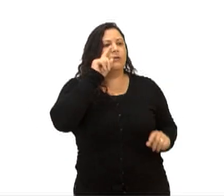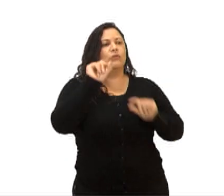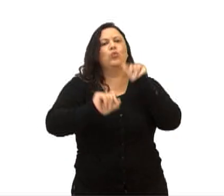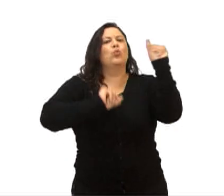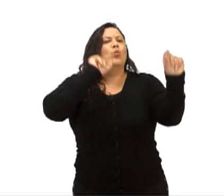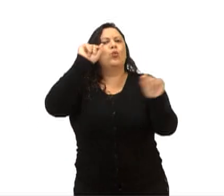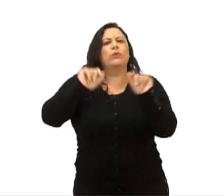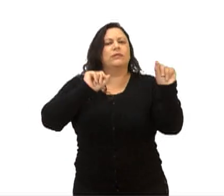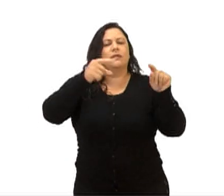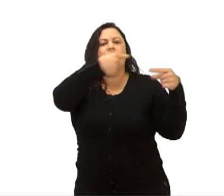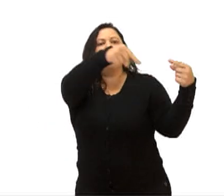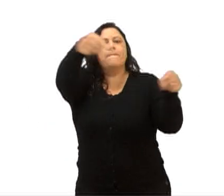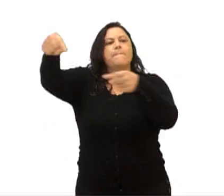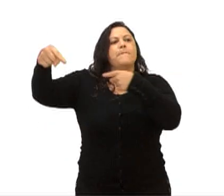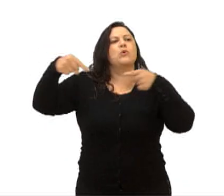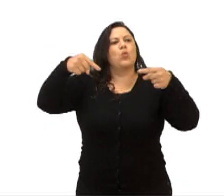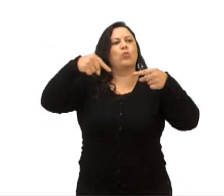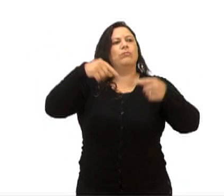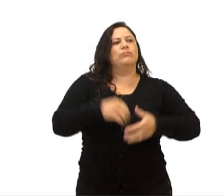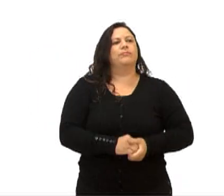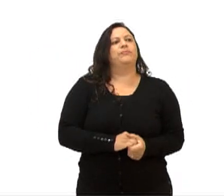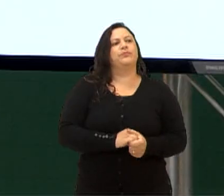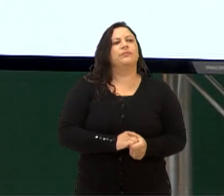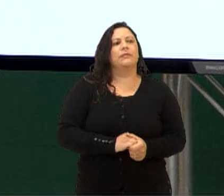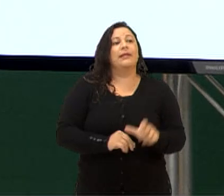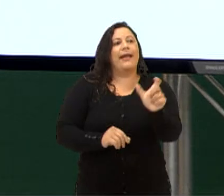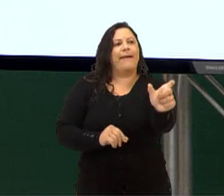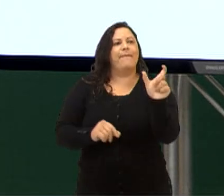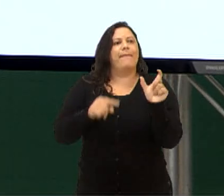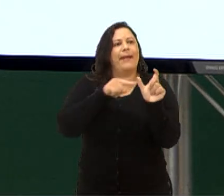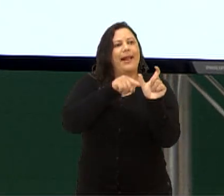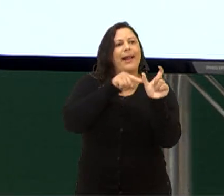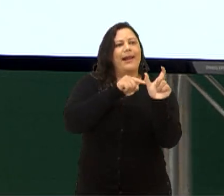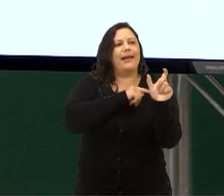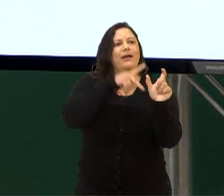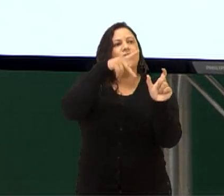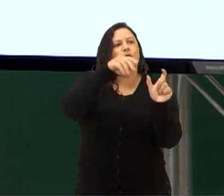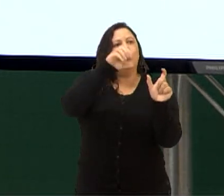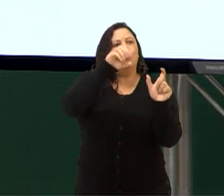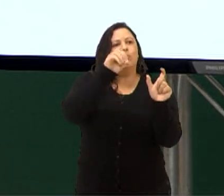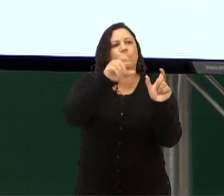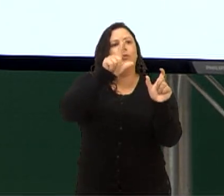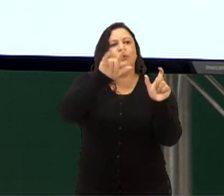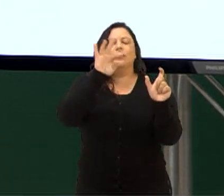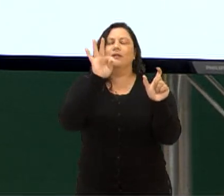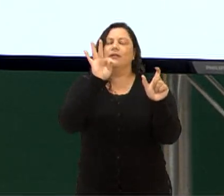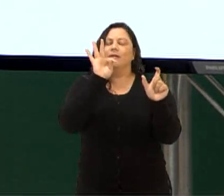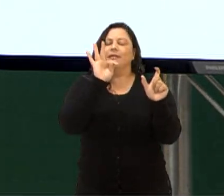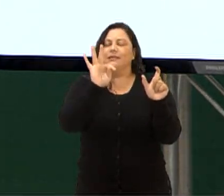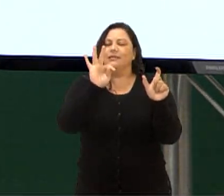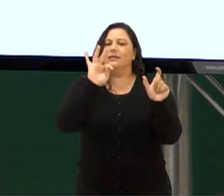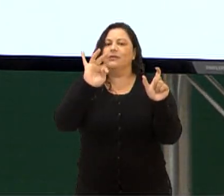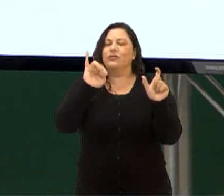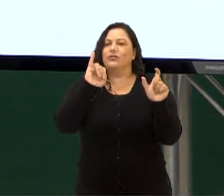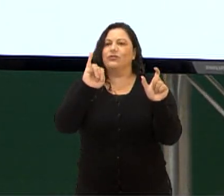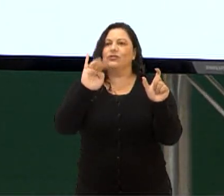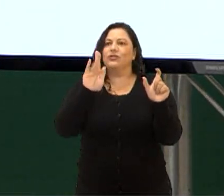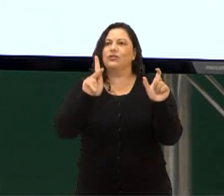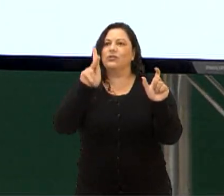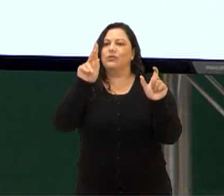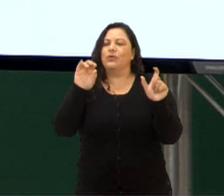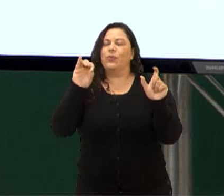do grego politikos, tá? Então, a palavra política é uma palavra de origem grega e hoje, nos